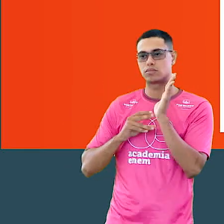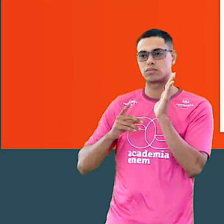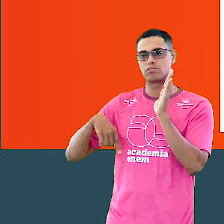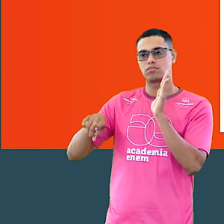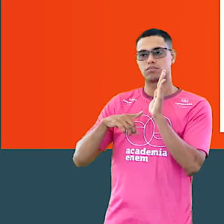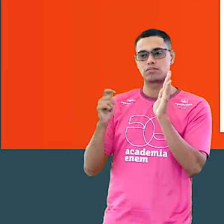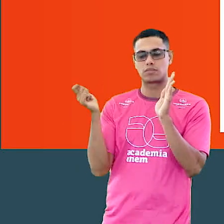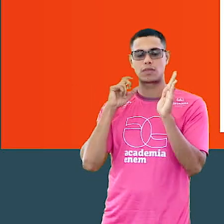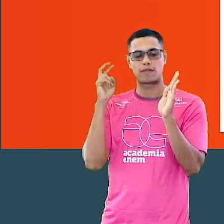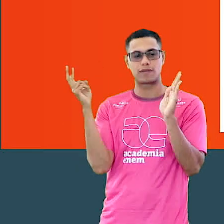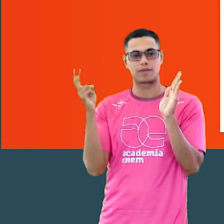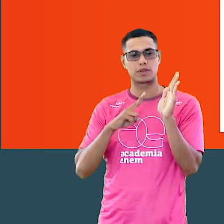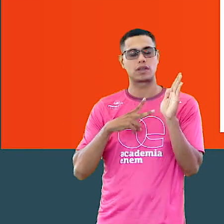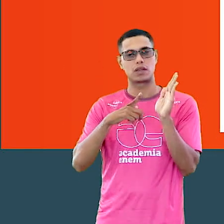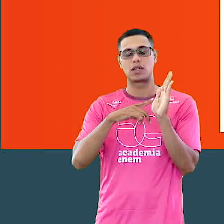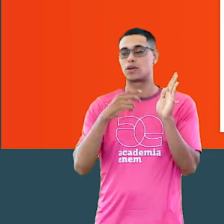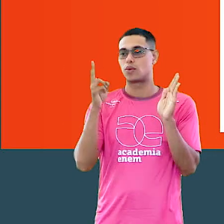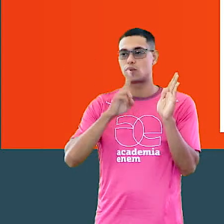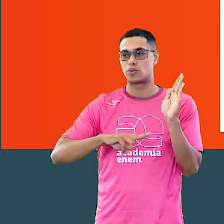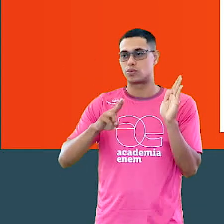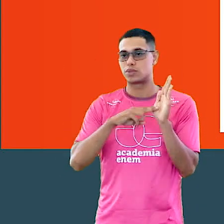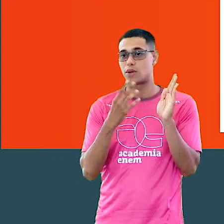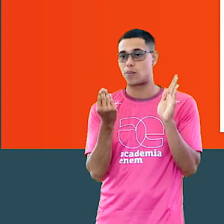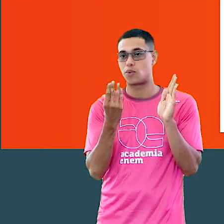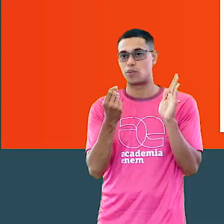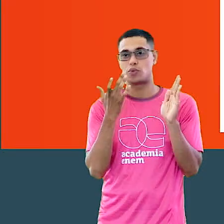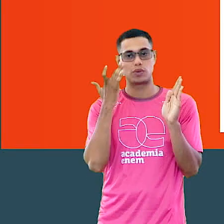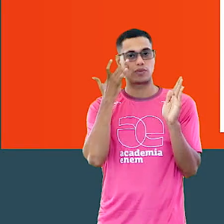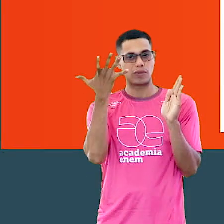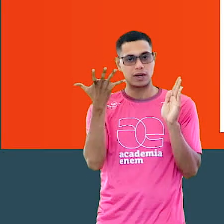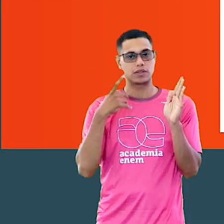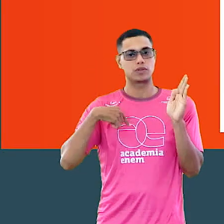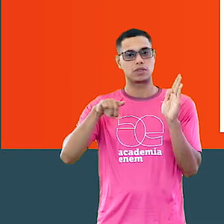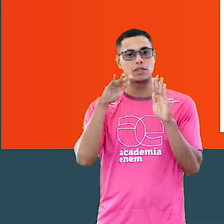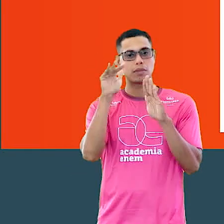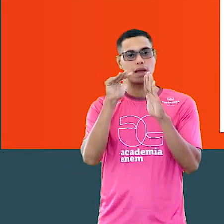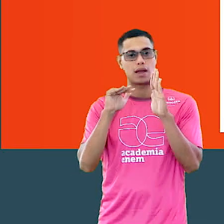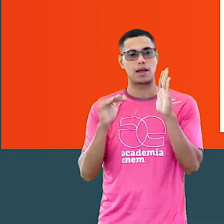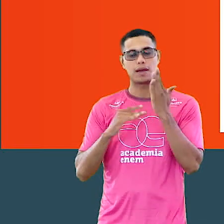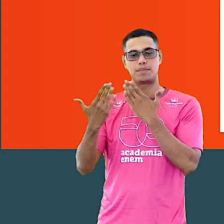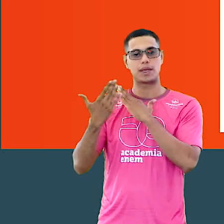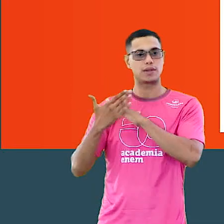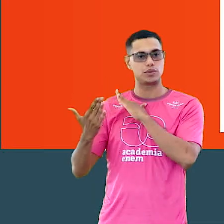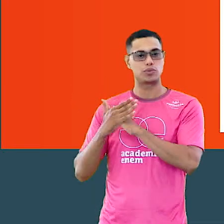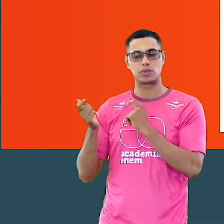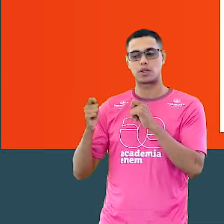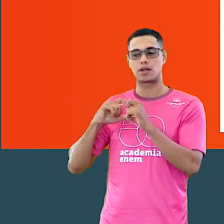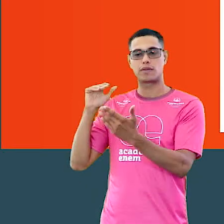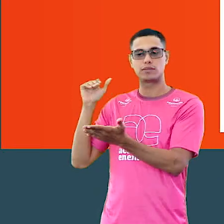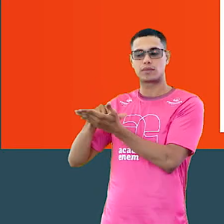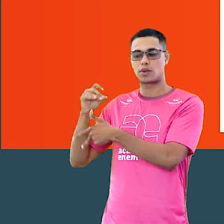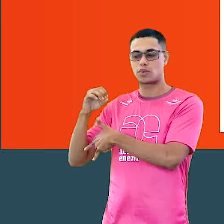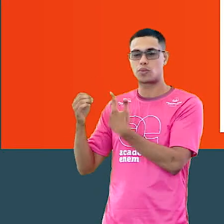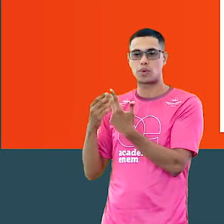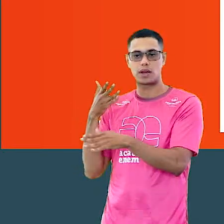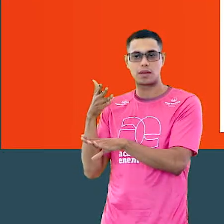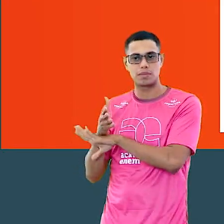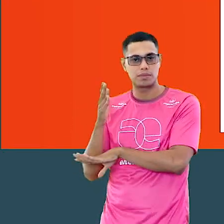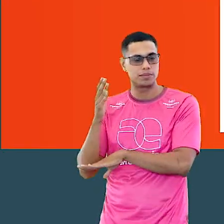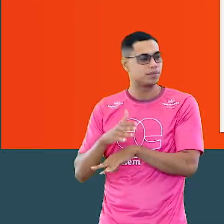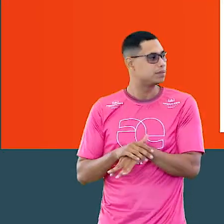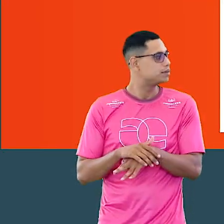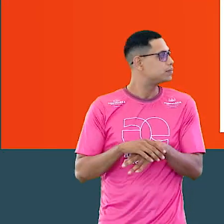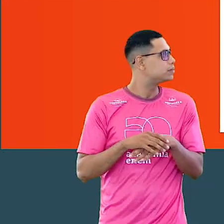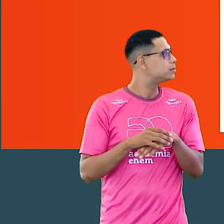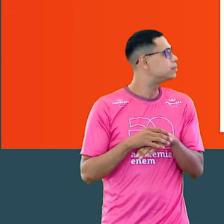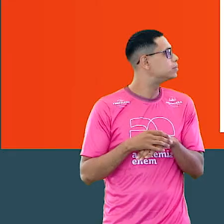os conteúdos mais recorrentes e mais fáceis, que podem auxiliar nessa reta final, tá? Vamos